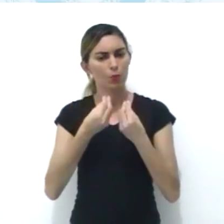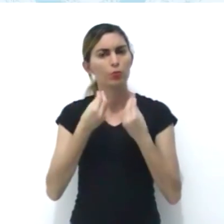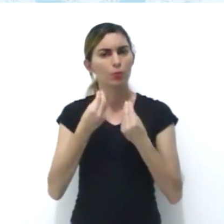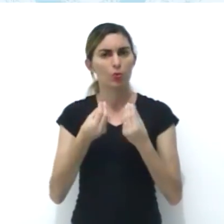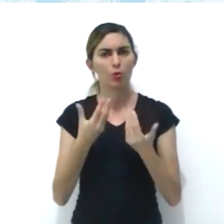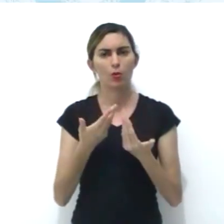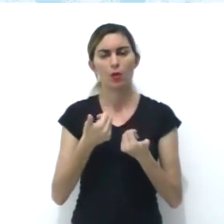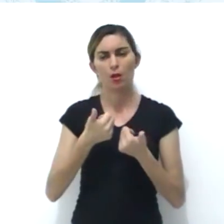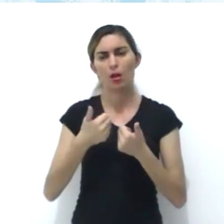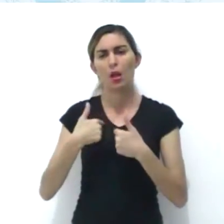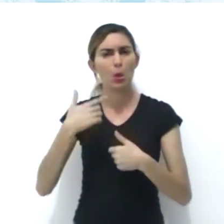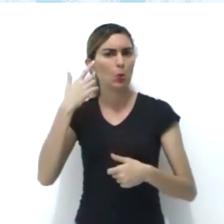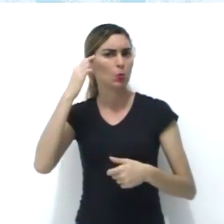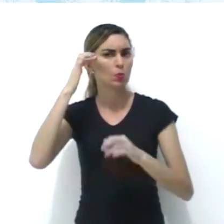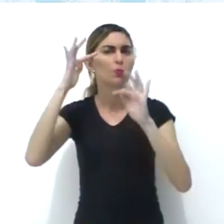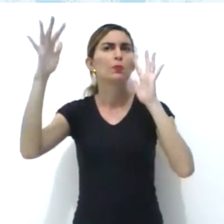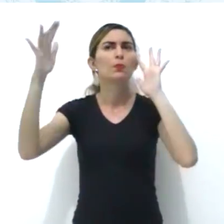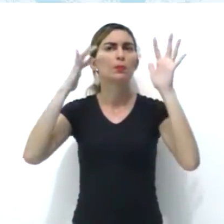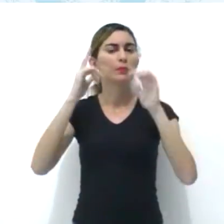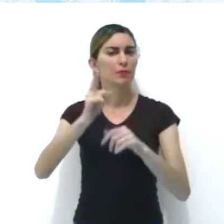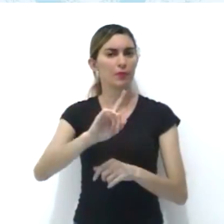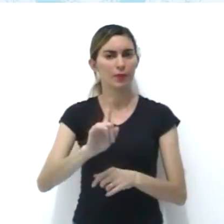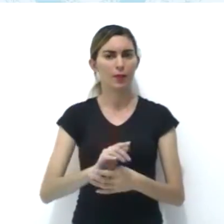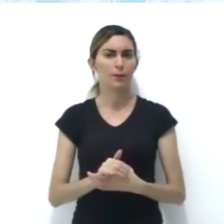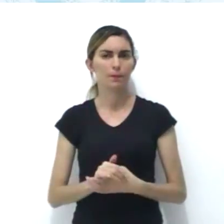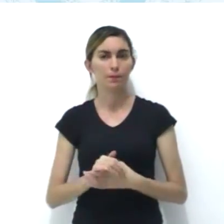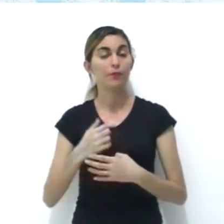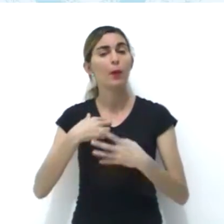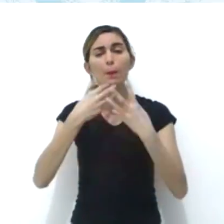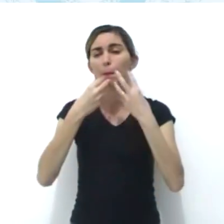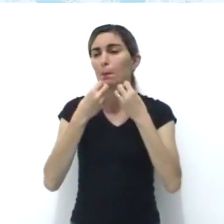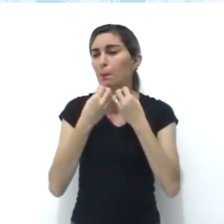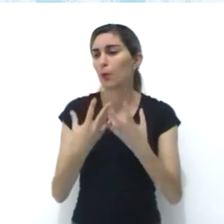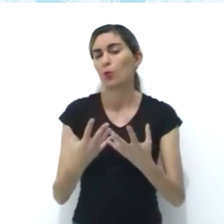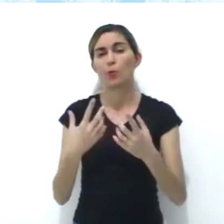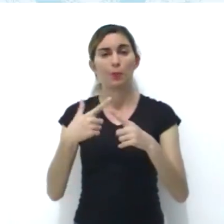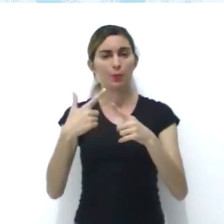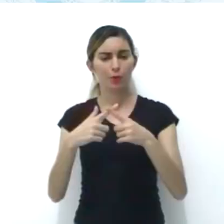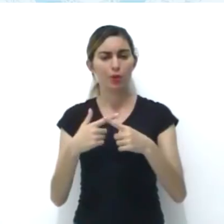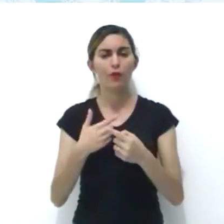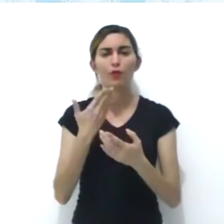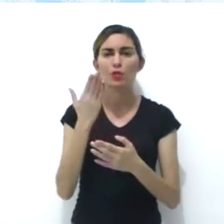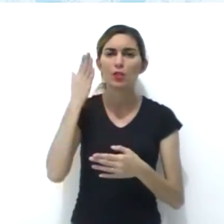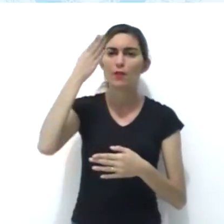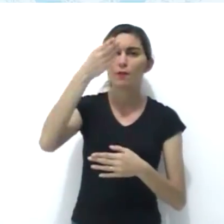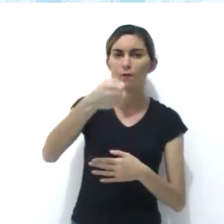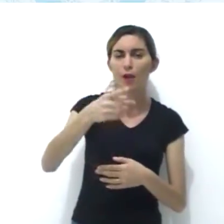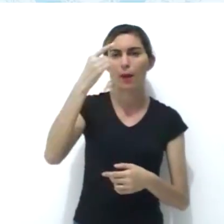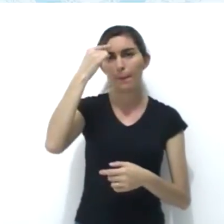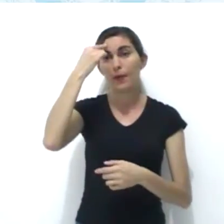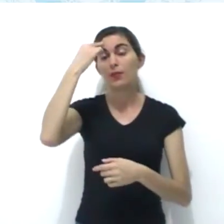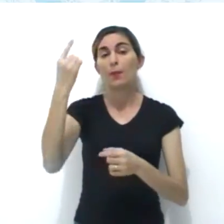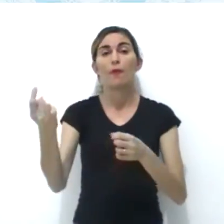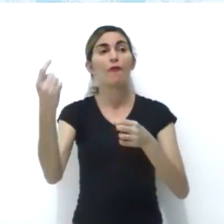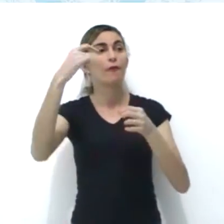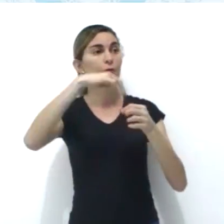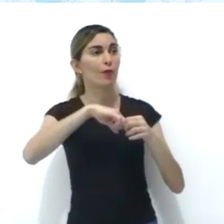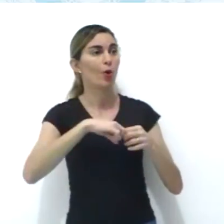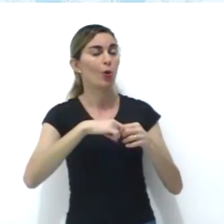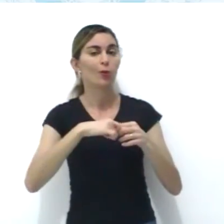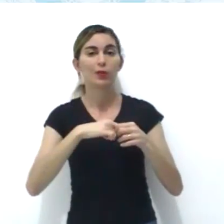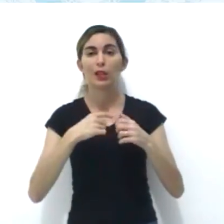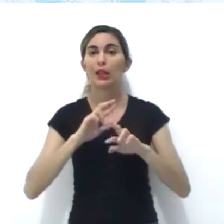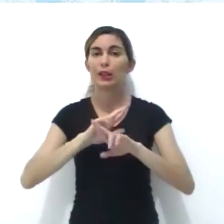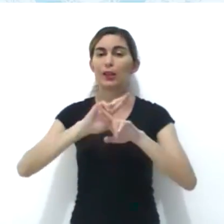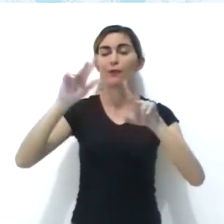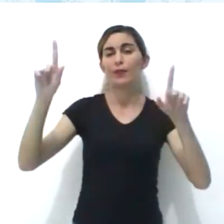experiência muito boa que eu jamais imaginaria que iria passar. Foi muito bom porque você vai com um pensamento e volta